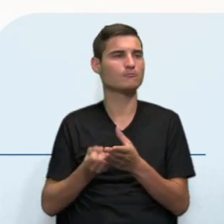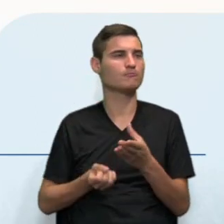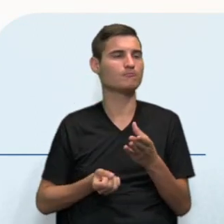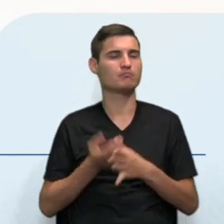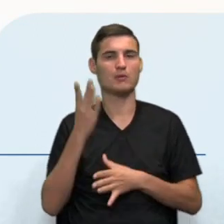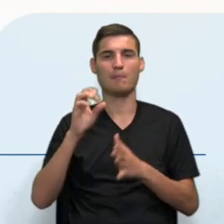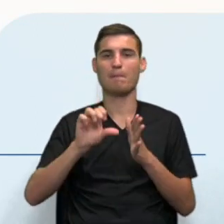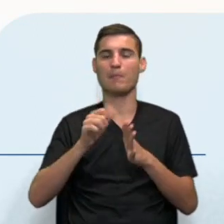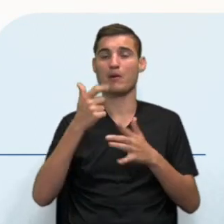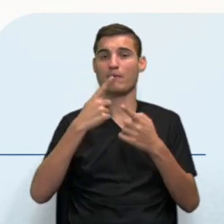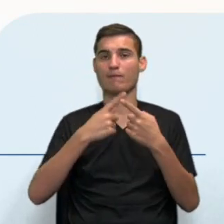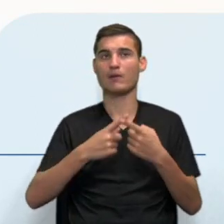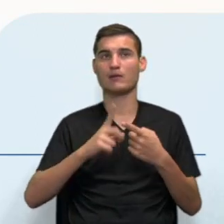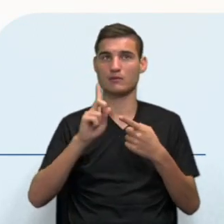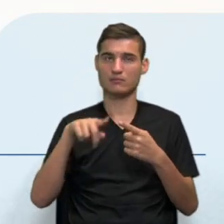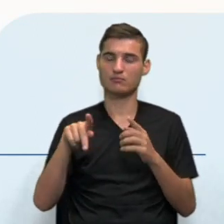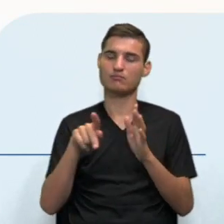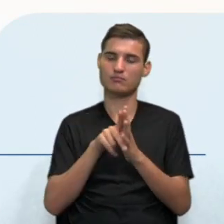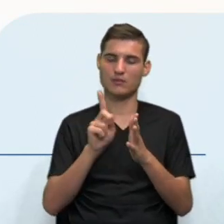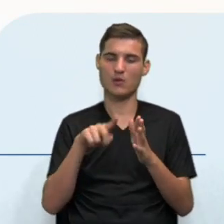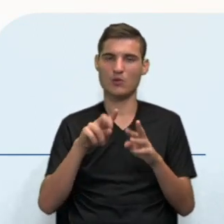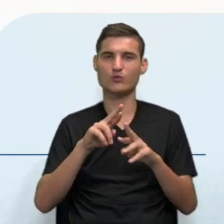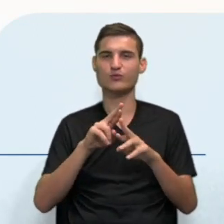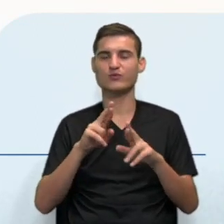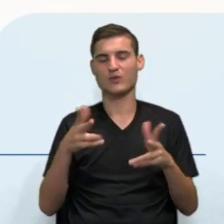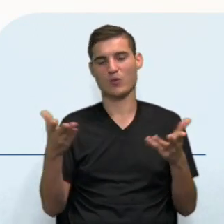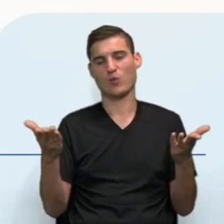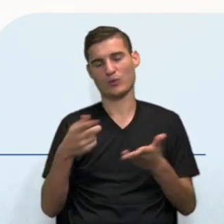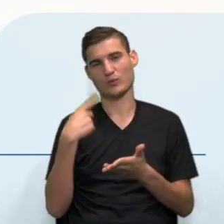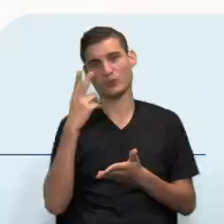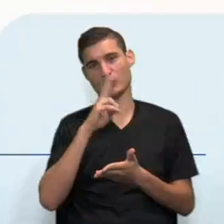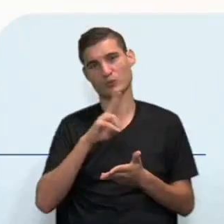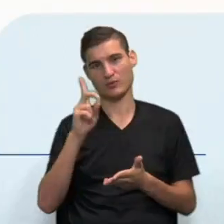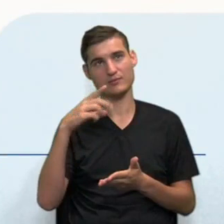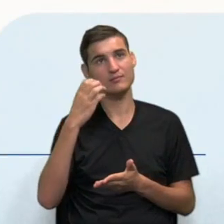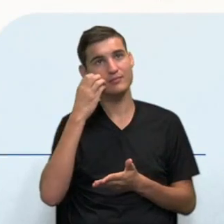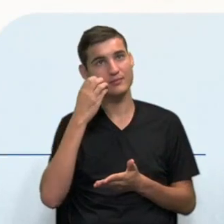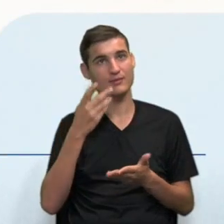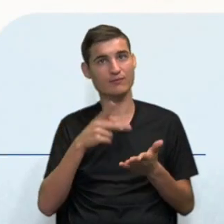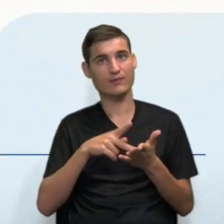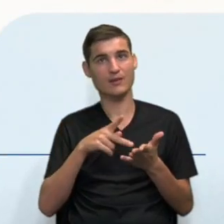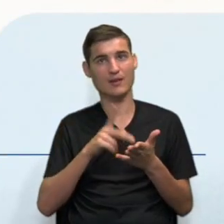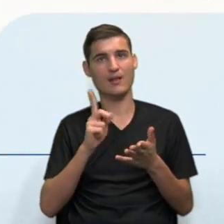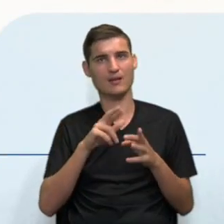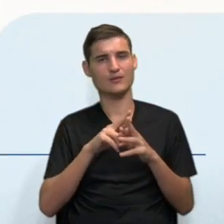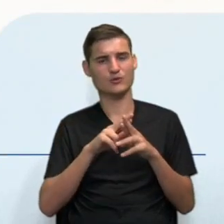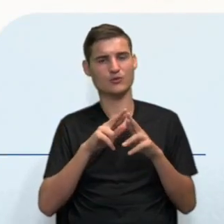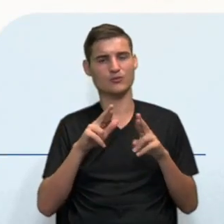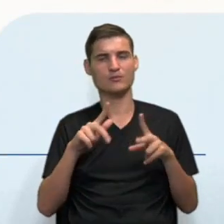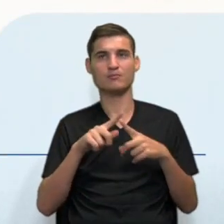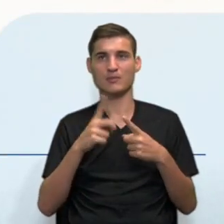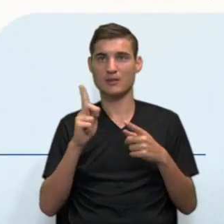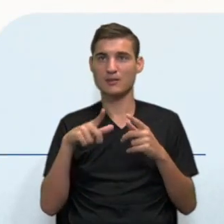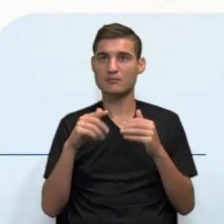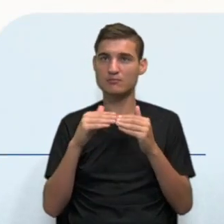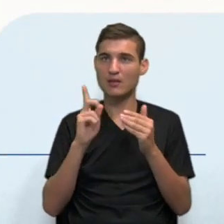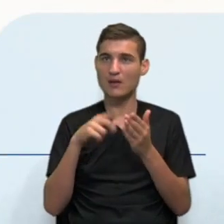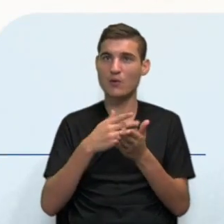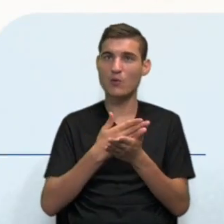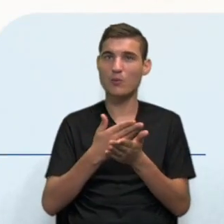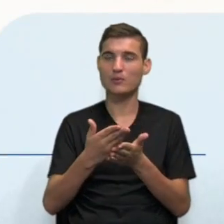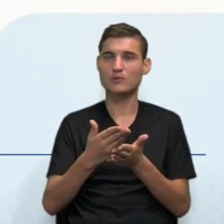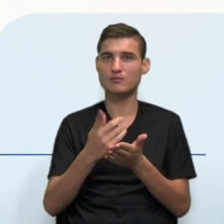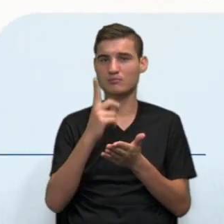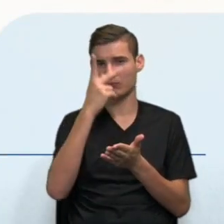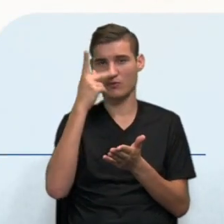protótipo do telefone, que é muito diferente do telefone que a gente entende, que a gente sabe de hoje em dia, mas foi assim que começou. Uma